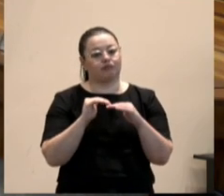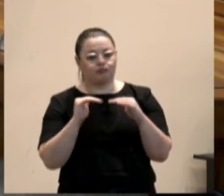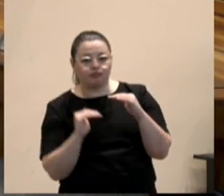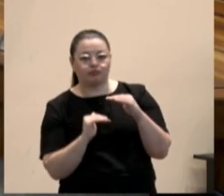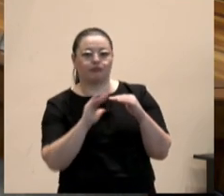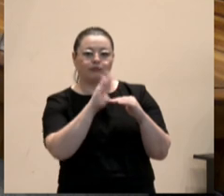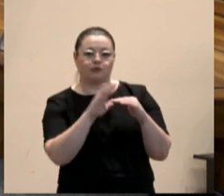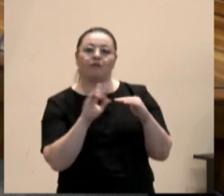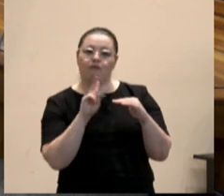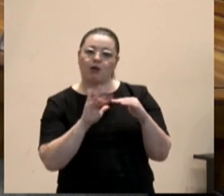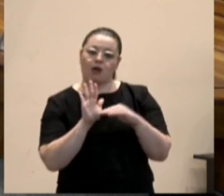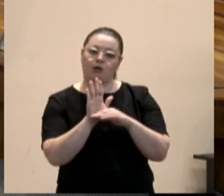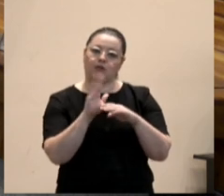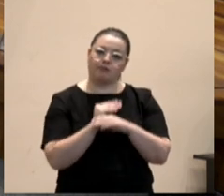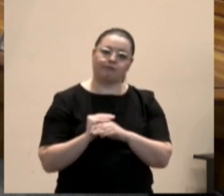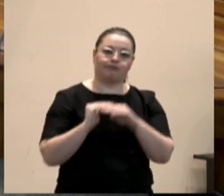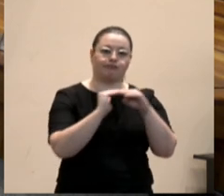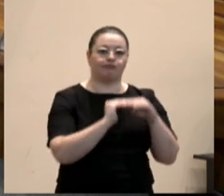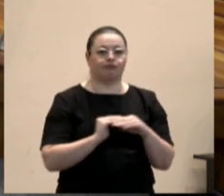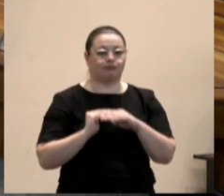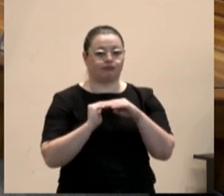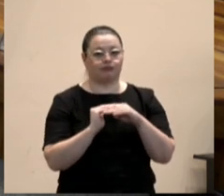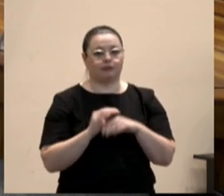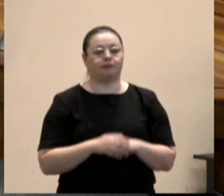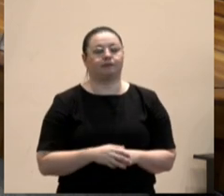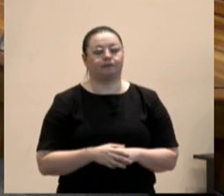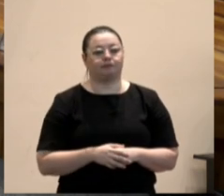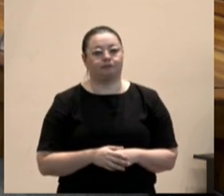Né? Próximo? Tá.